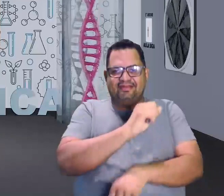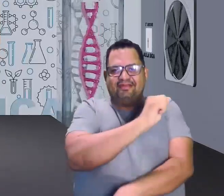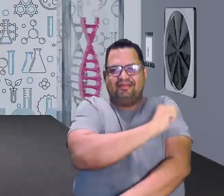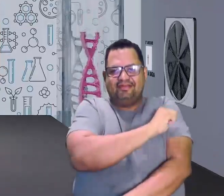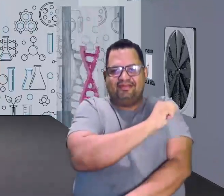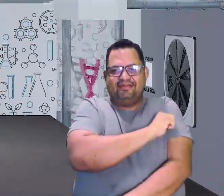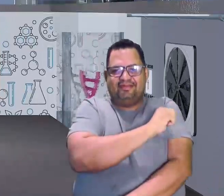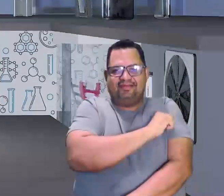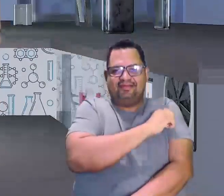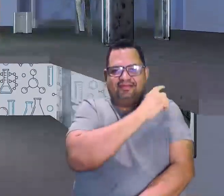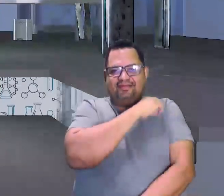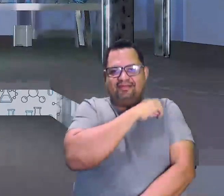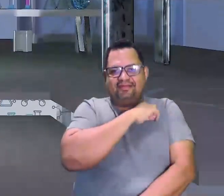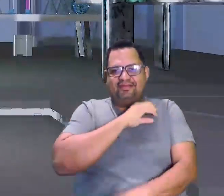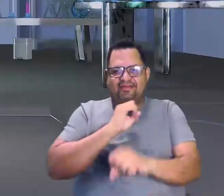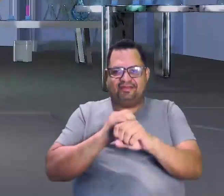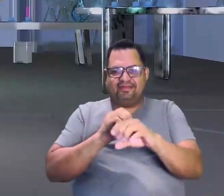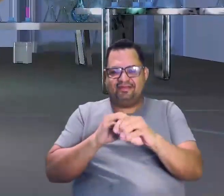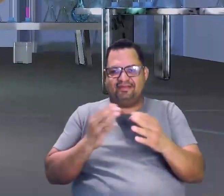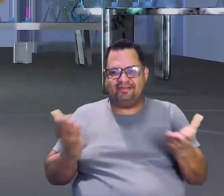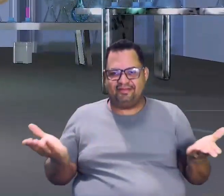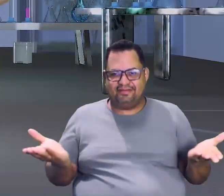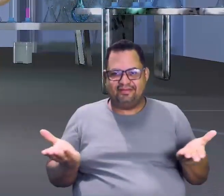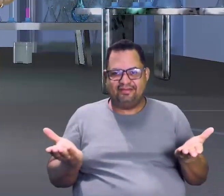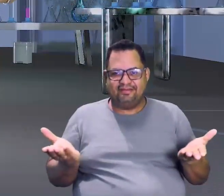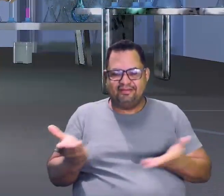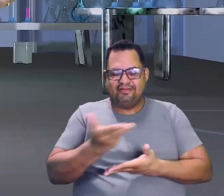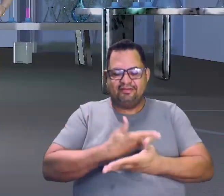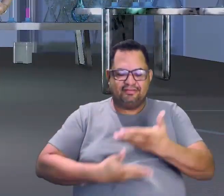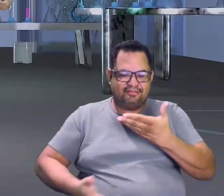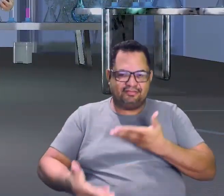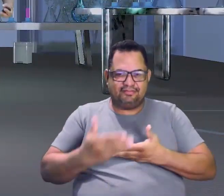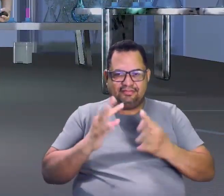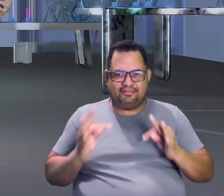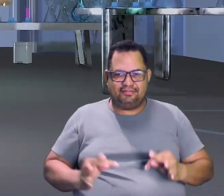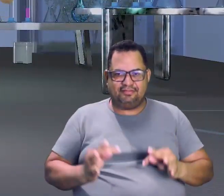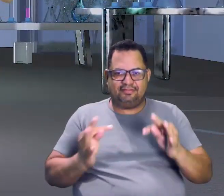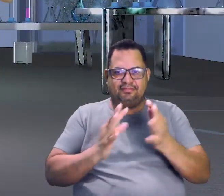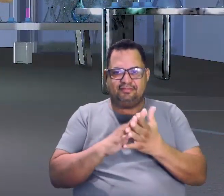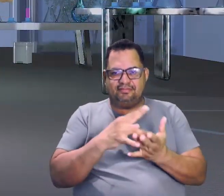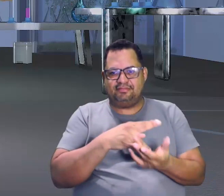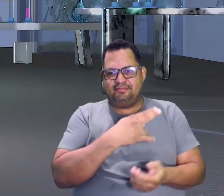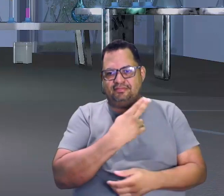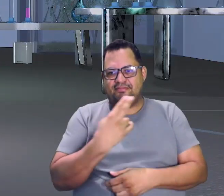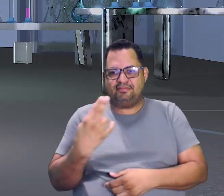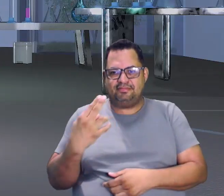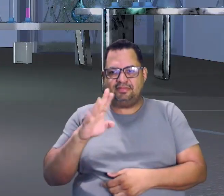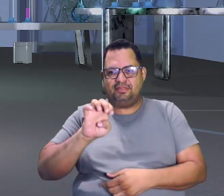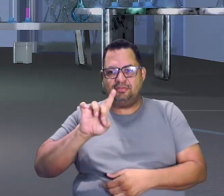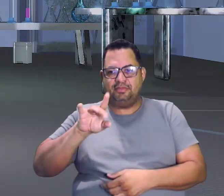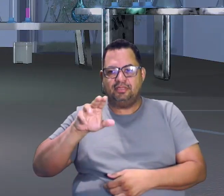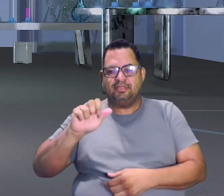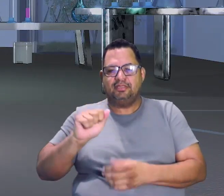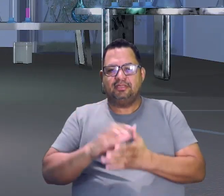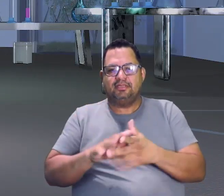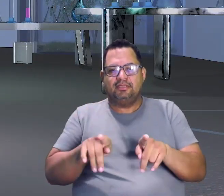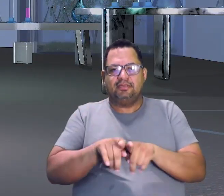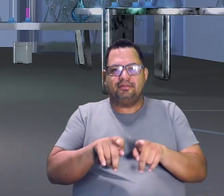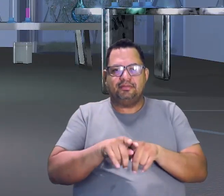ensino médio, hein? Através da mediação tecnológica, eu, professor Almeida e a professora Sabrina, estamos para vocês,